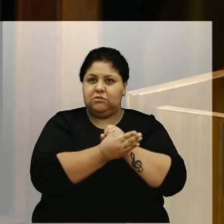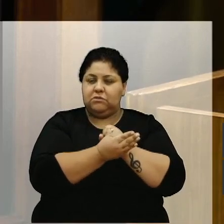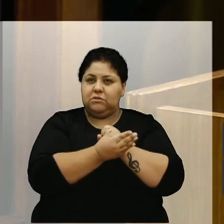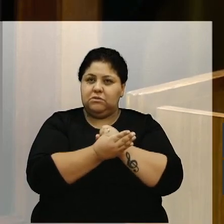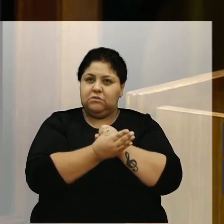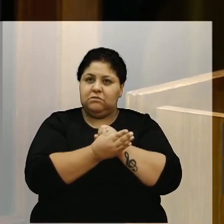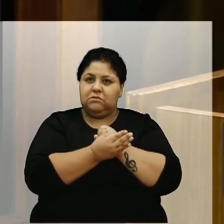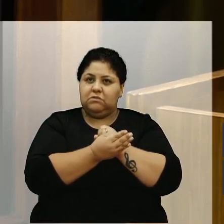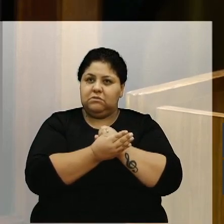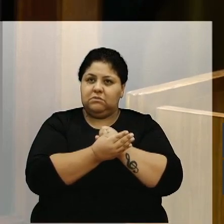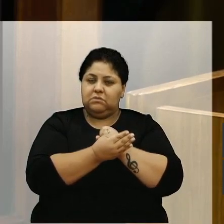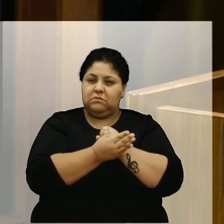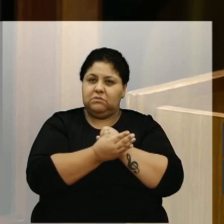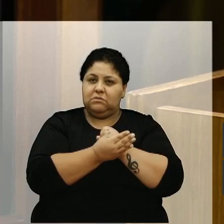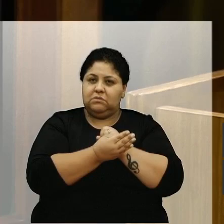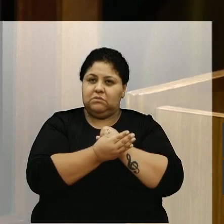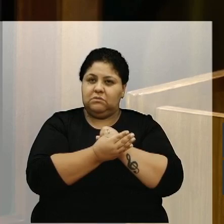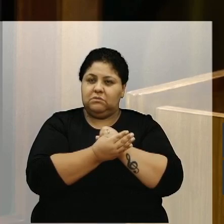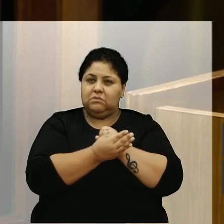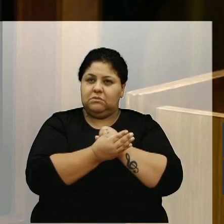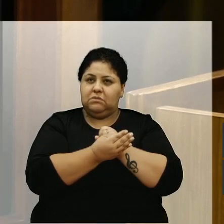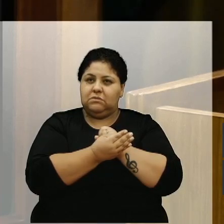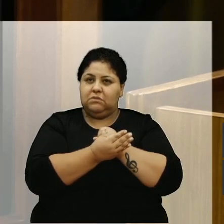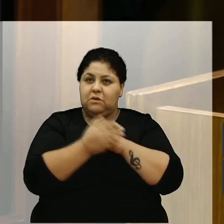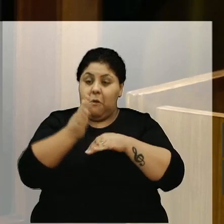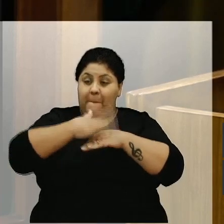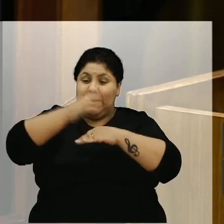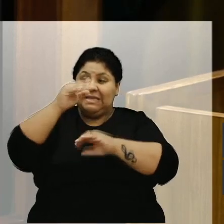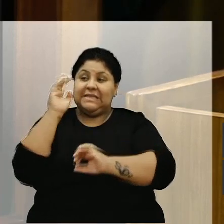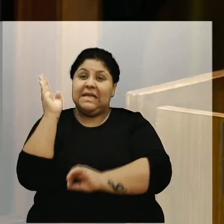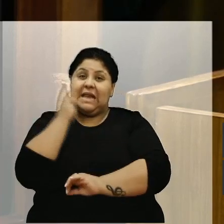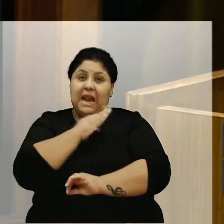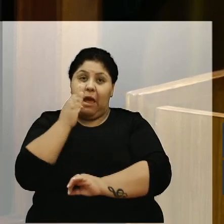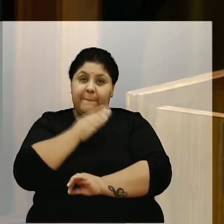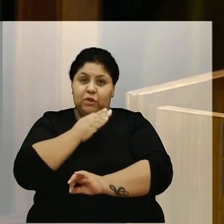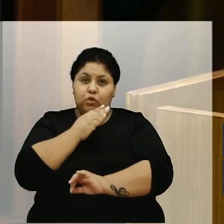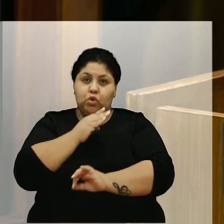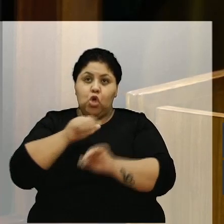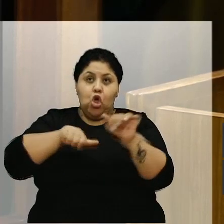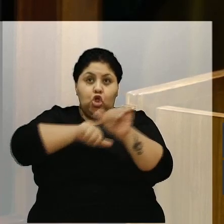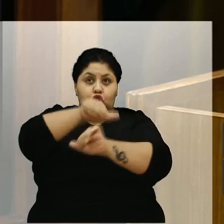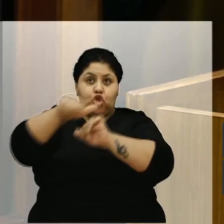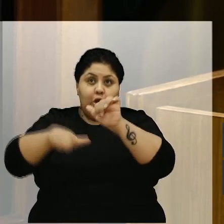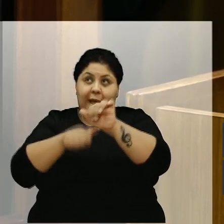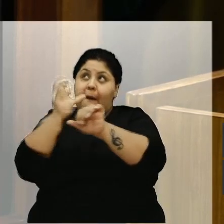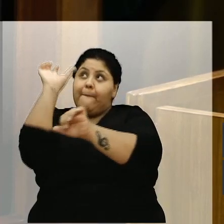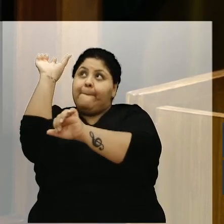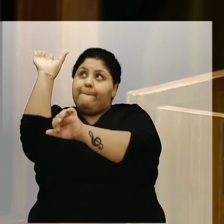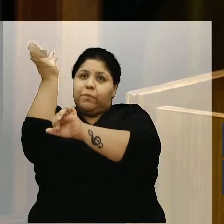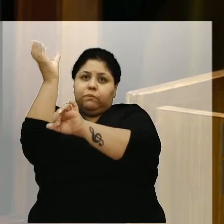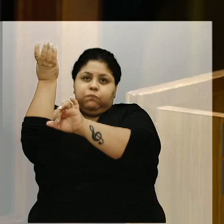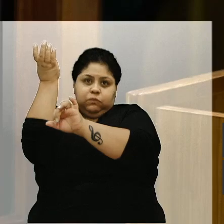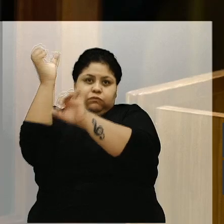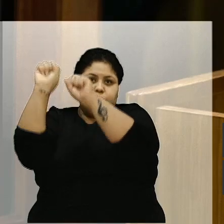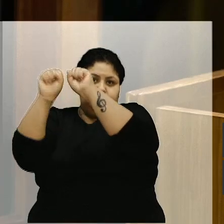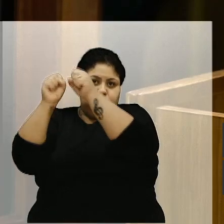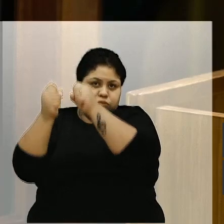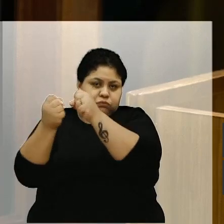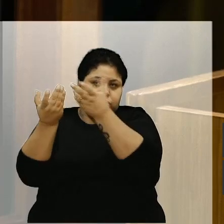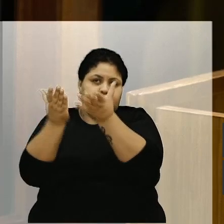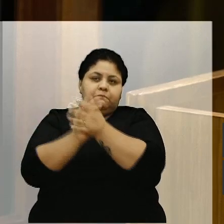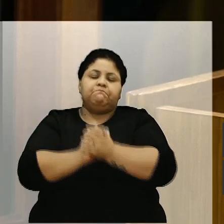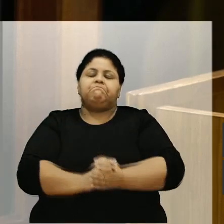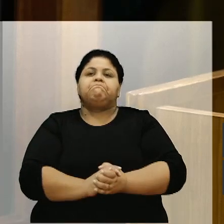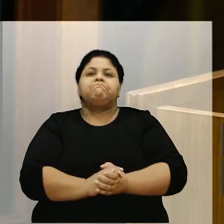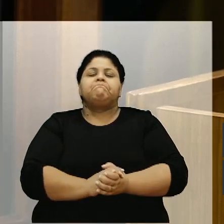mais reto, ou mais rápido, às lâmpadas para que possa ser trocado. Mas